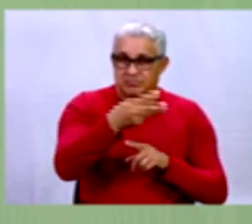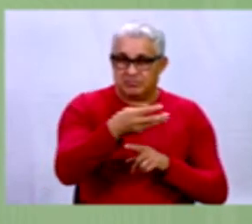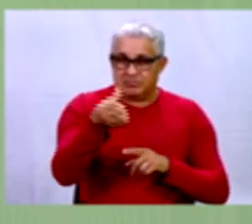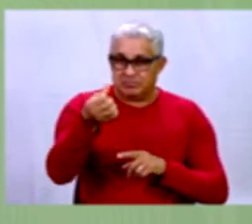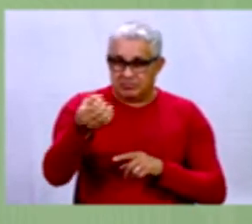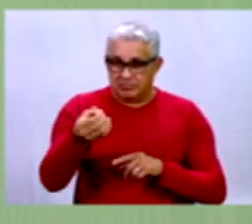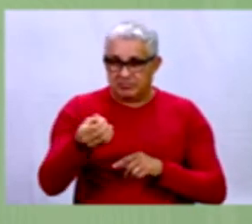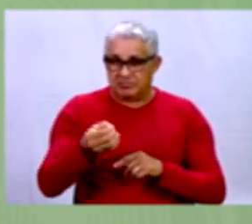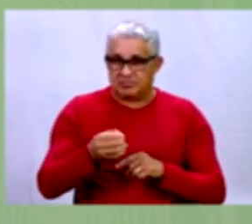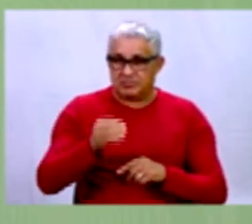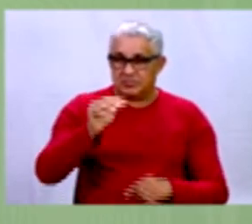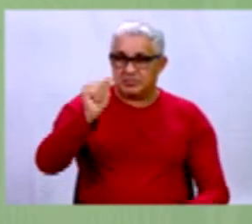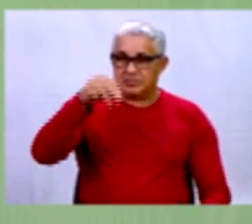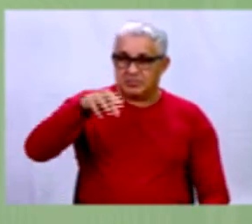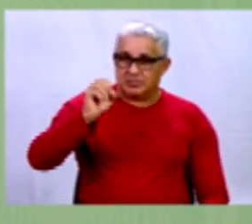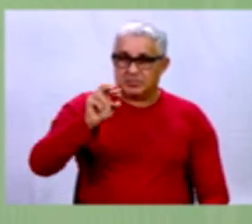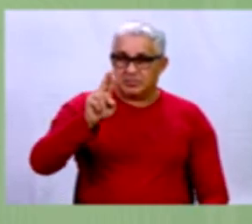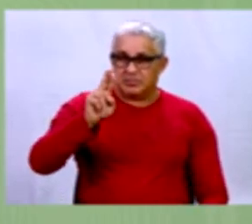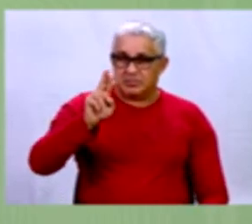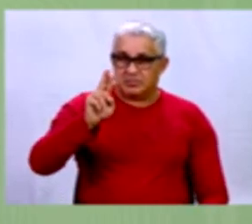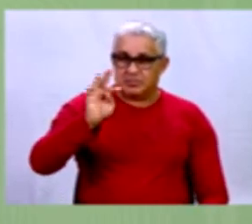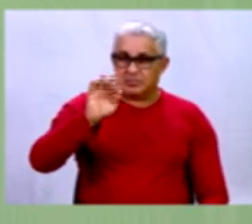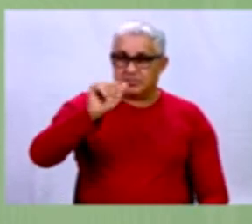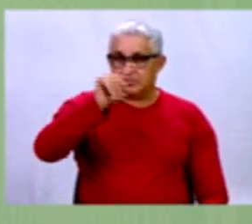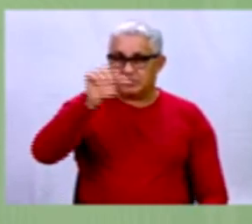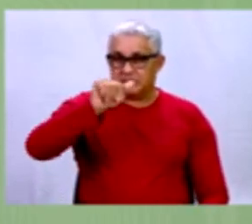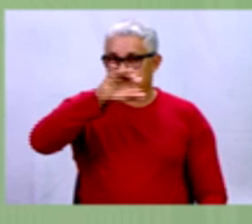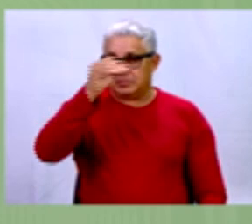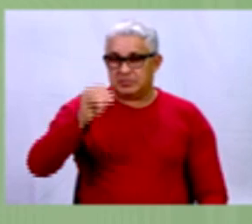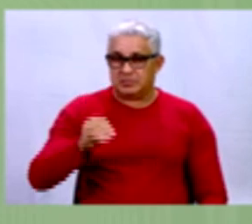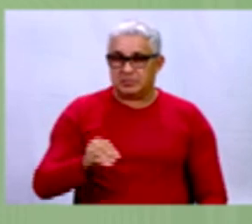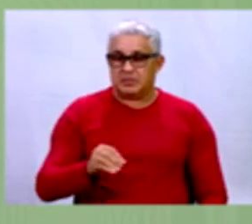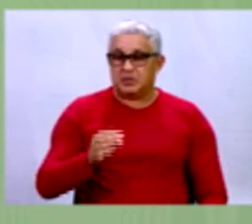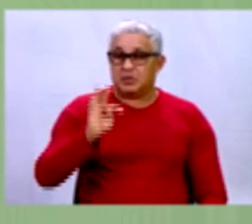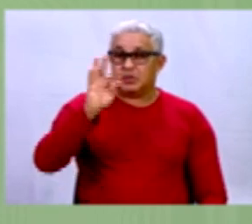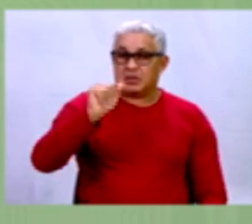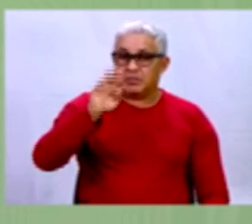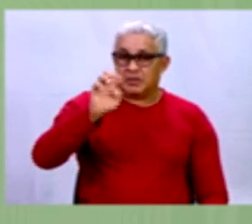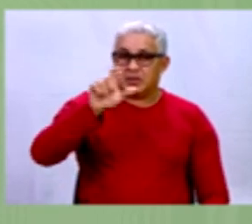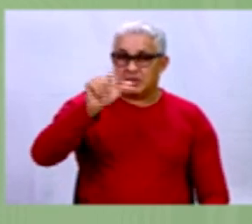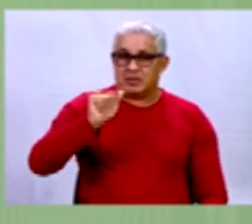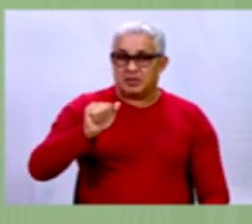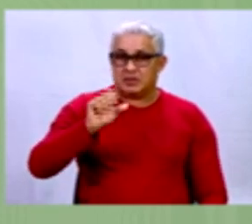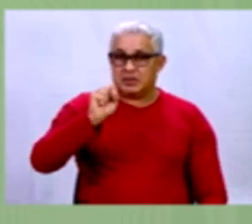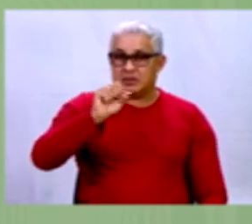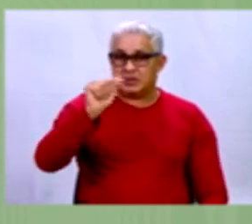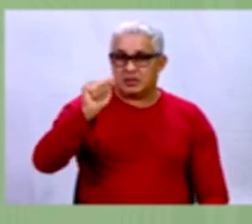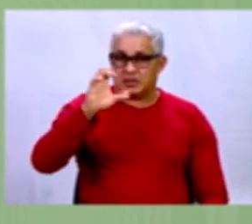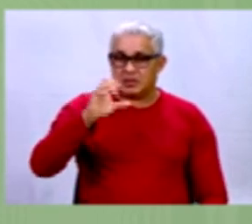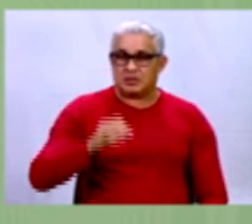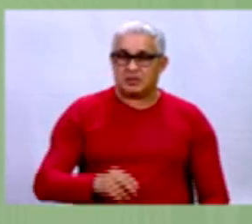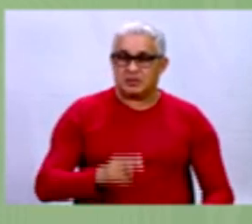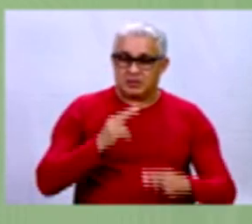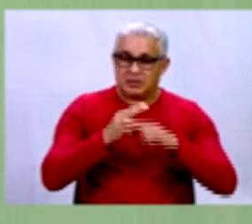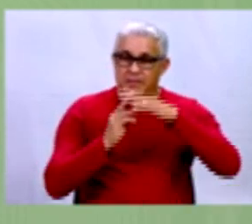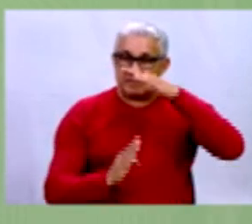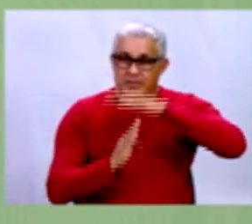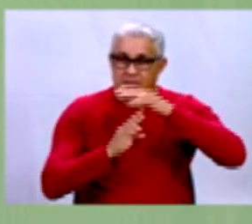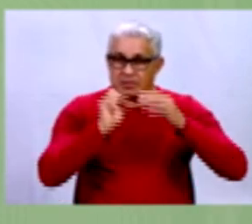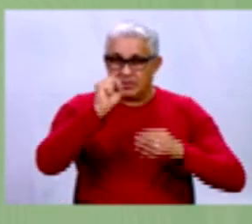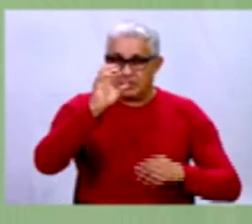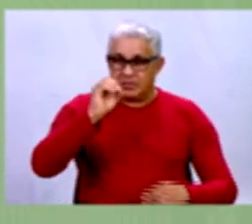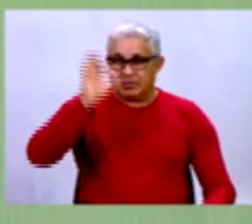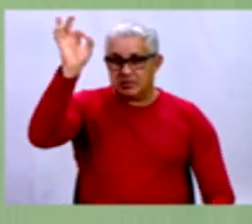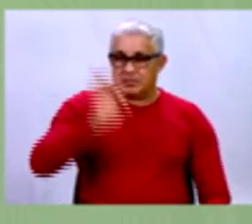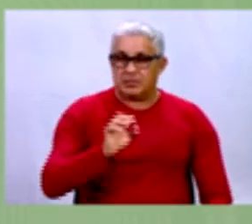amortização, tabela saque, tá? A gente já vai ver isso. E, no caso, a conta máxima de financiamento,